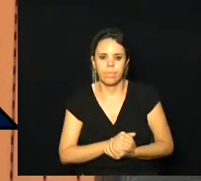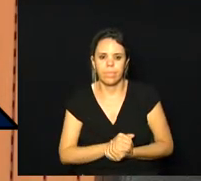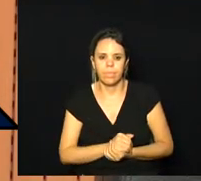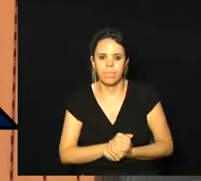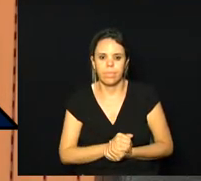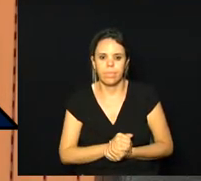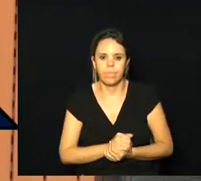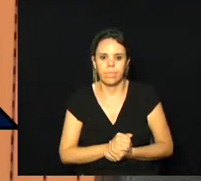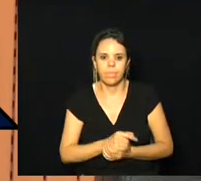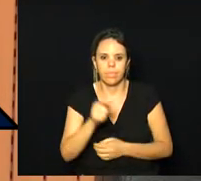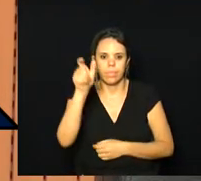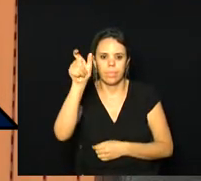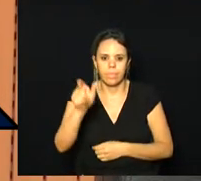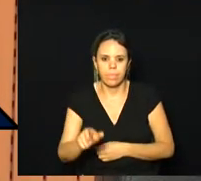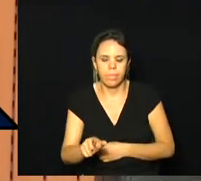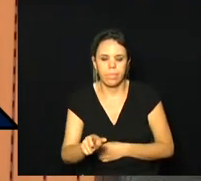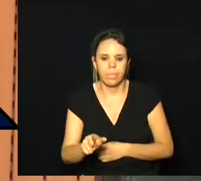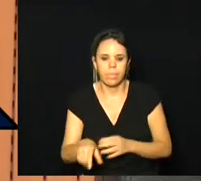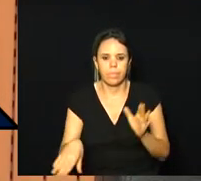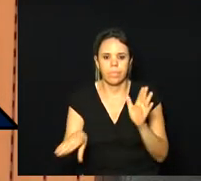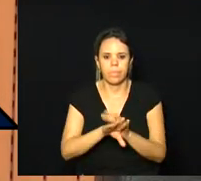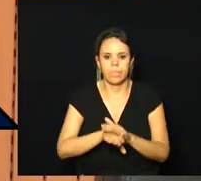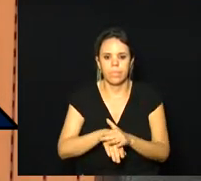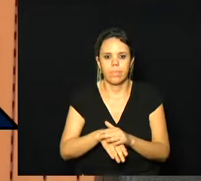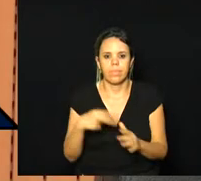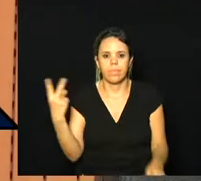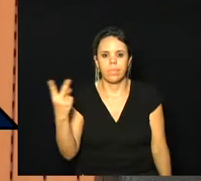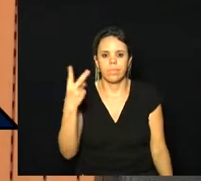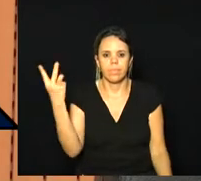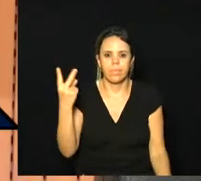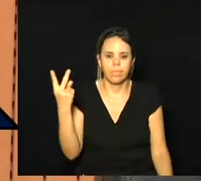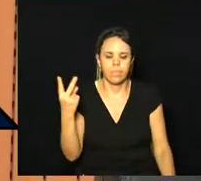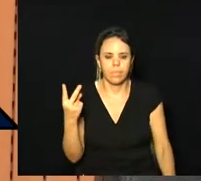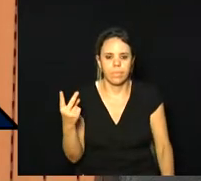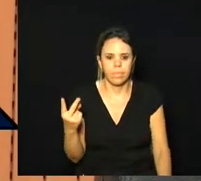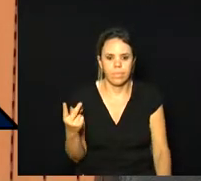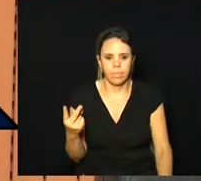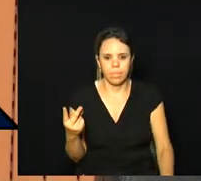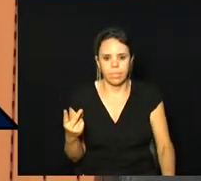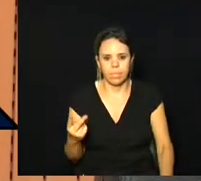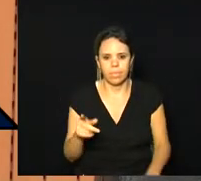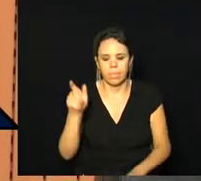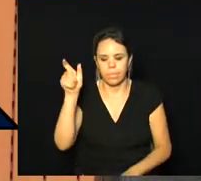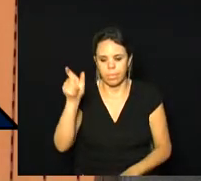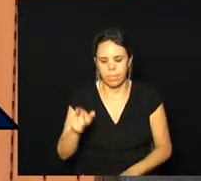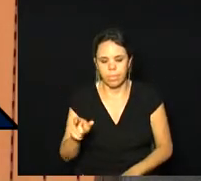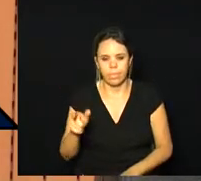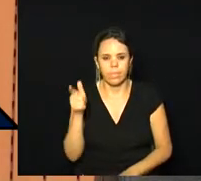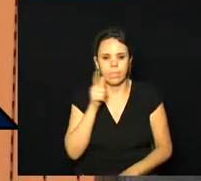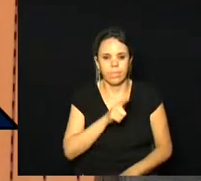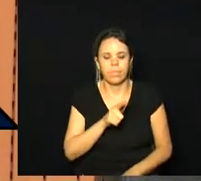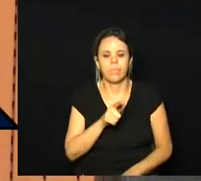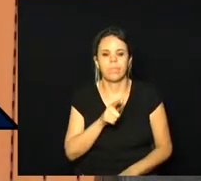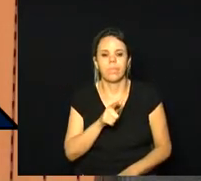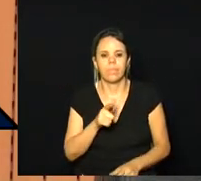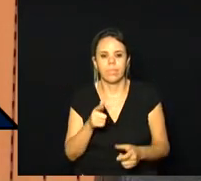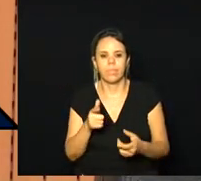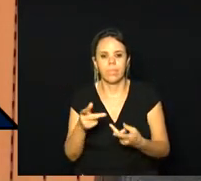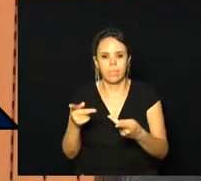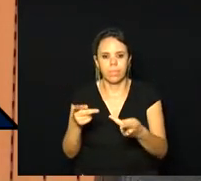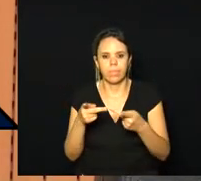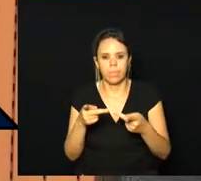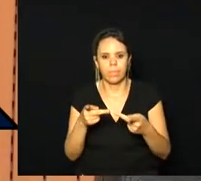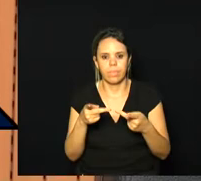E para alguém chegar a ter um reconhecimento, para uma pessoa chegar a ser